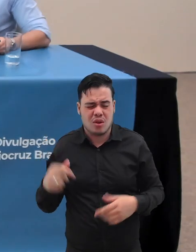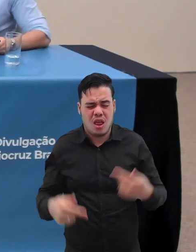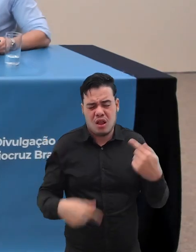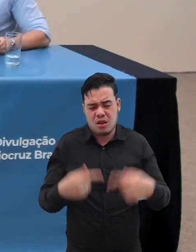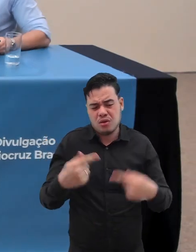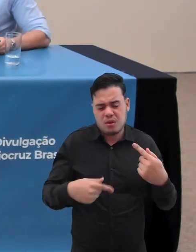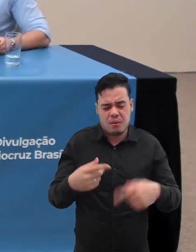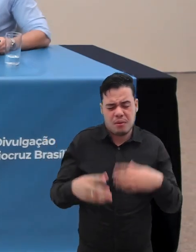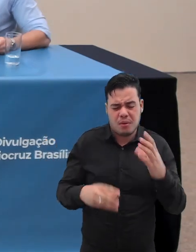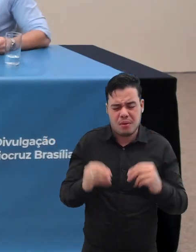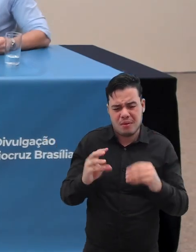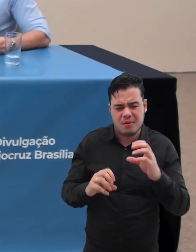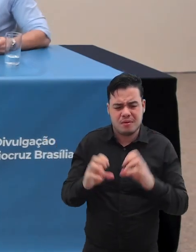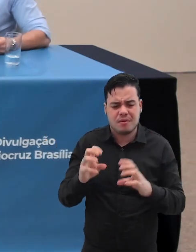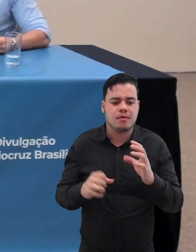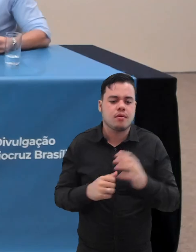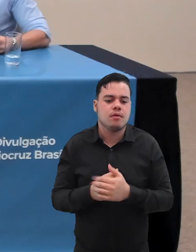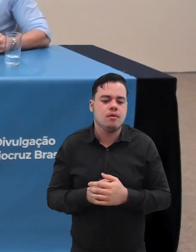isso quando a gente